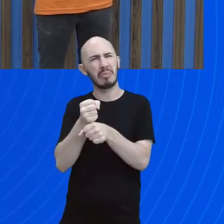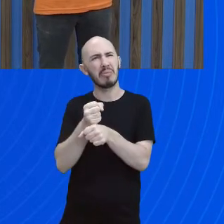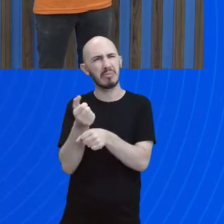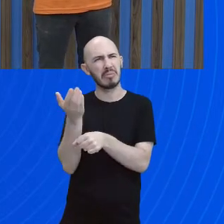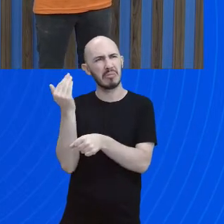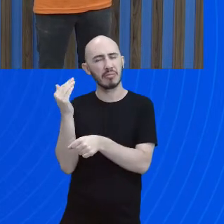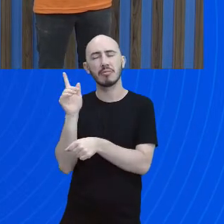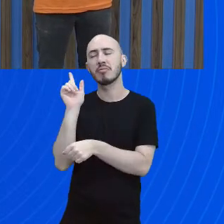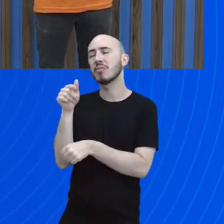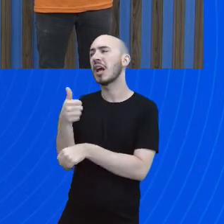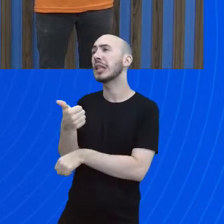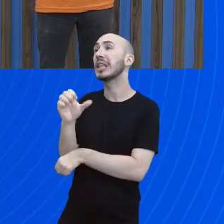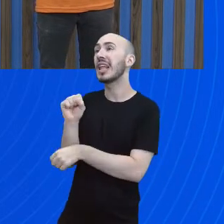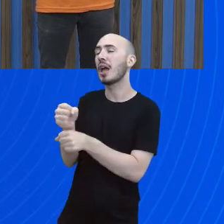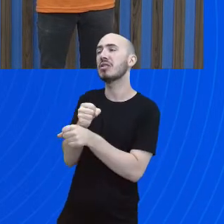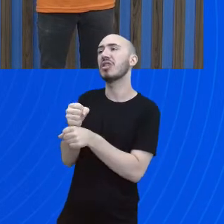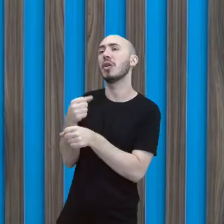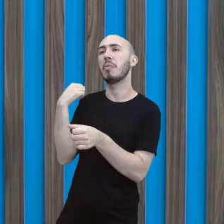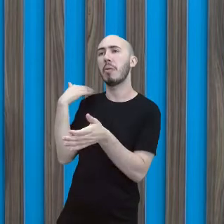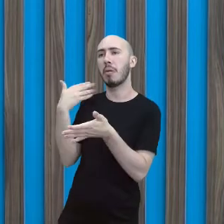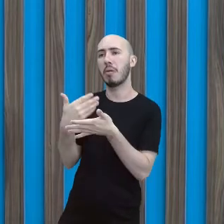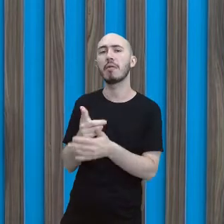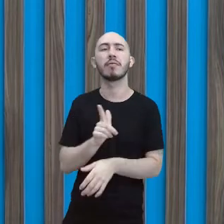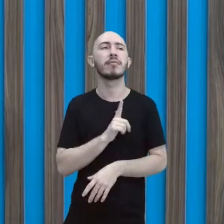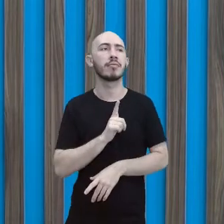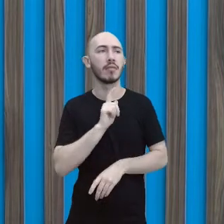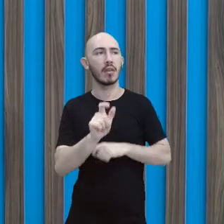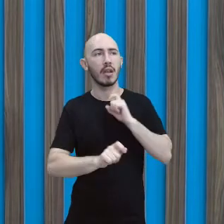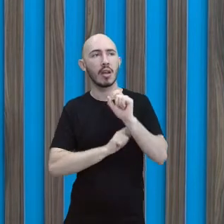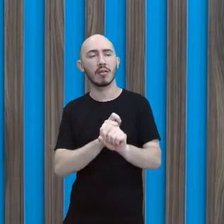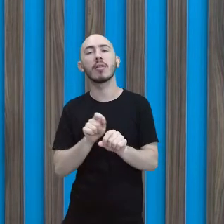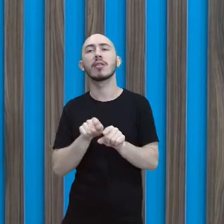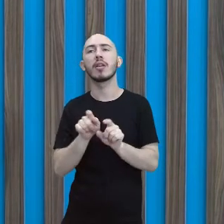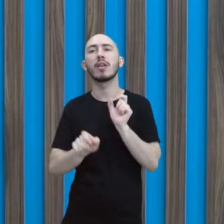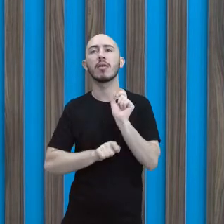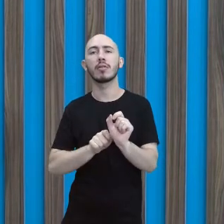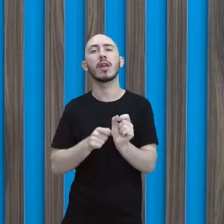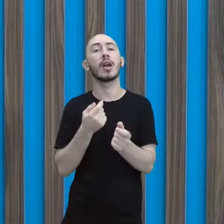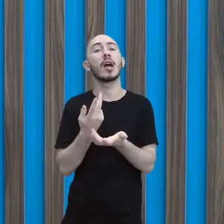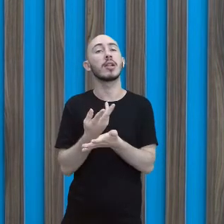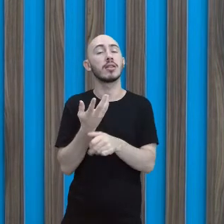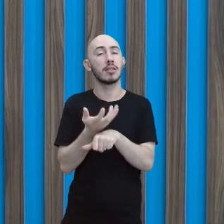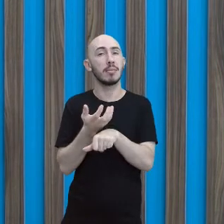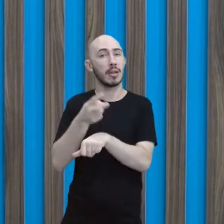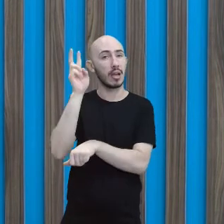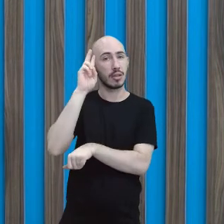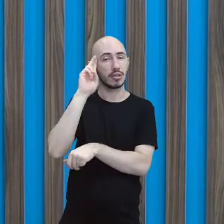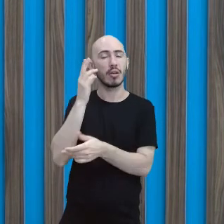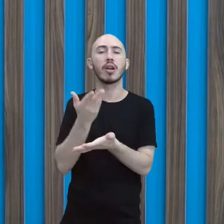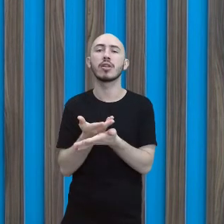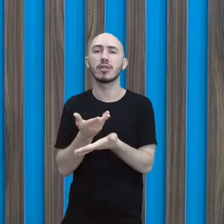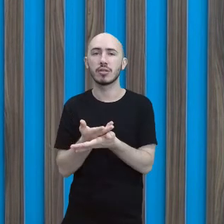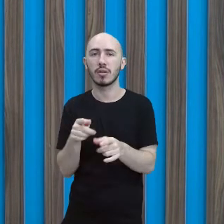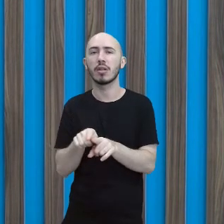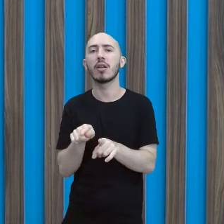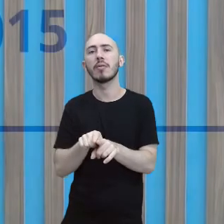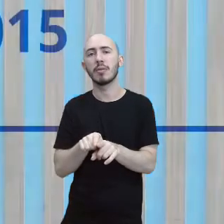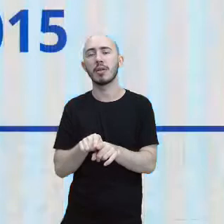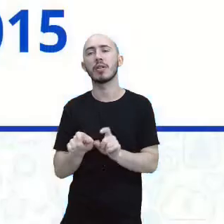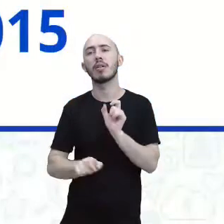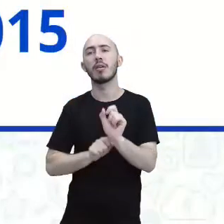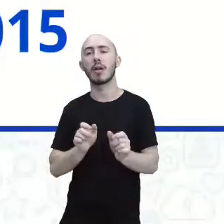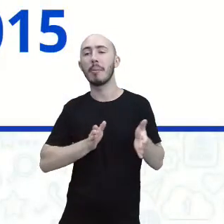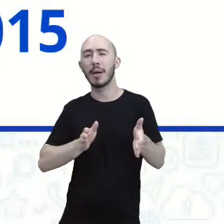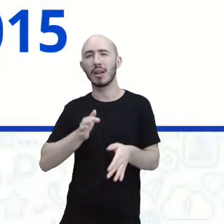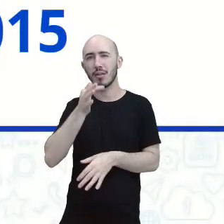guerra na Deve ter Síria. um termozinho que a gente fala lá, né? Primavera Árabe, né? Isso, Lá em professor. história vocês trabalham bastante isso. Vocês verem que são 10 anos